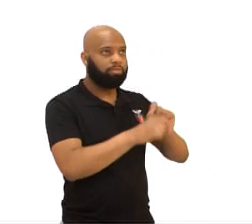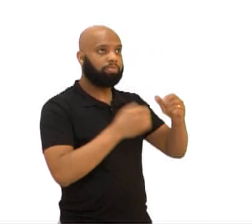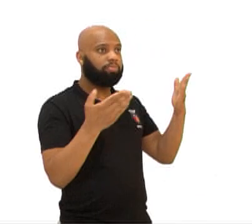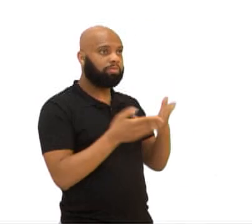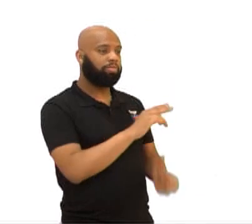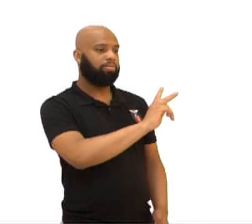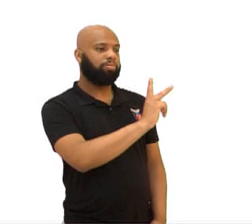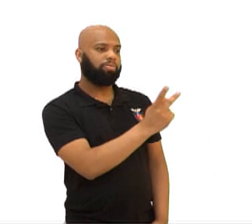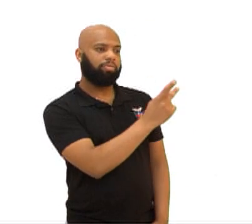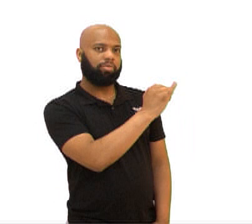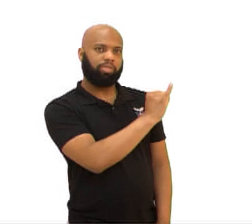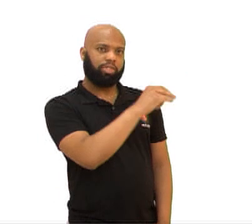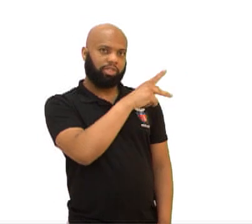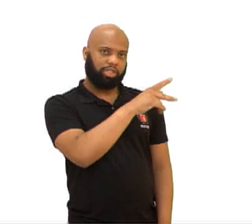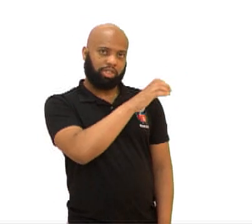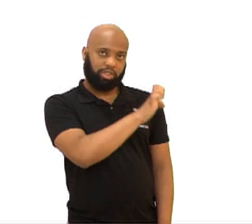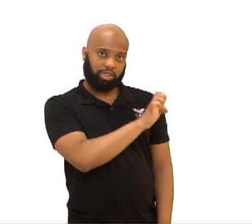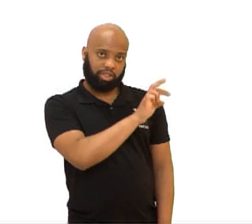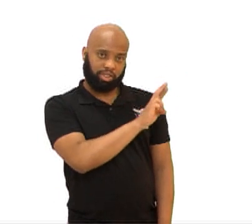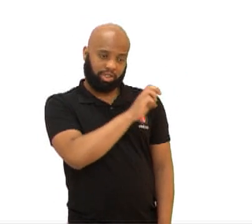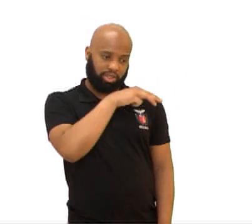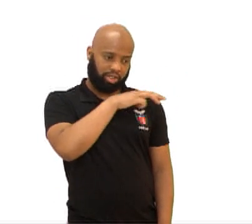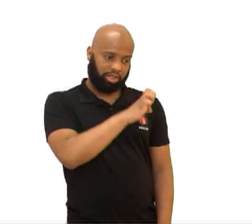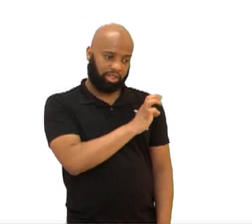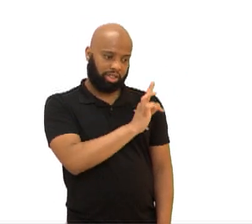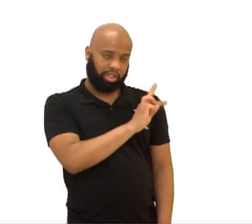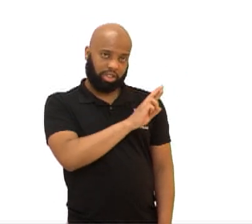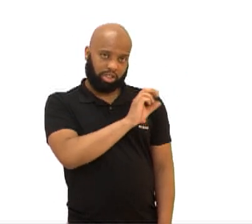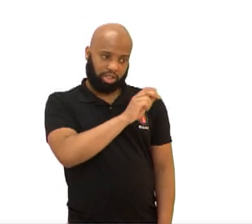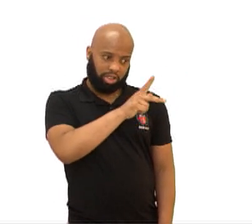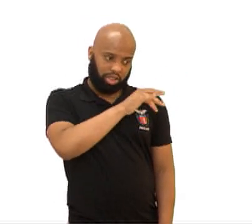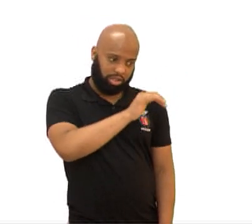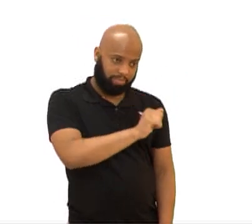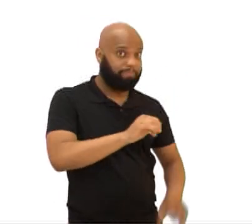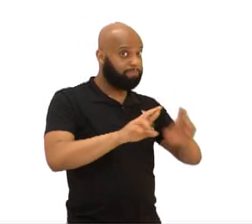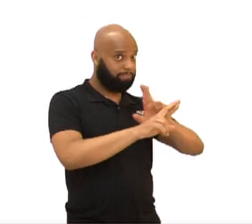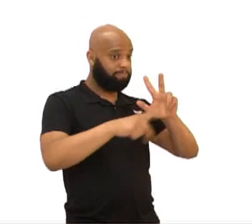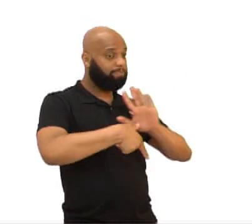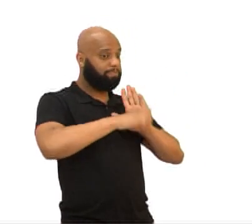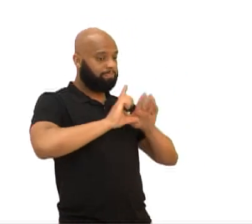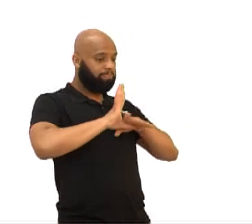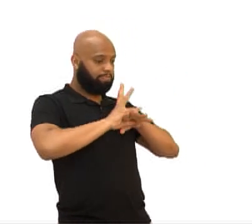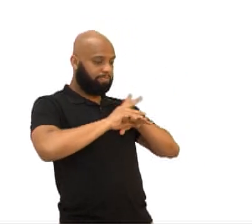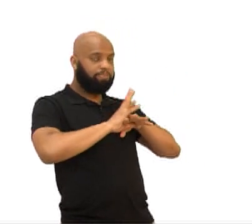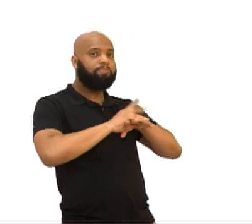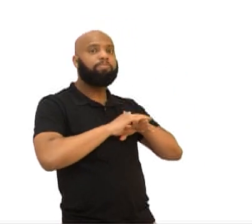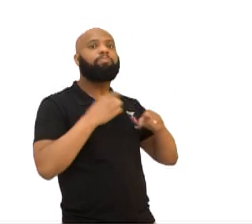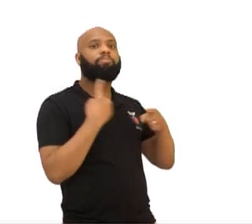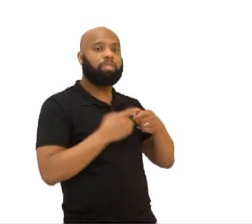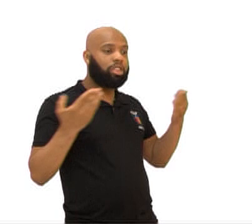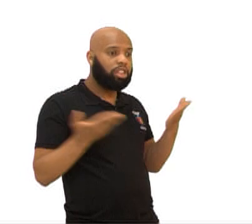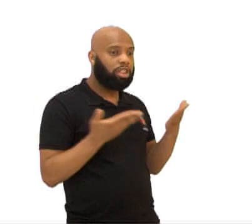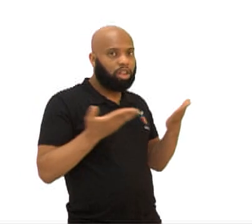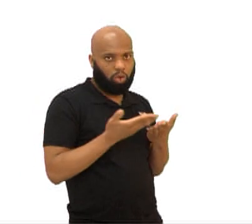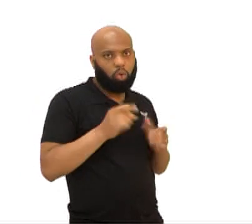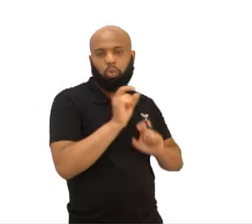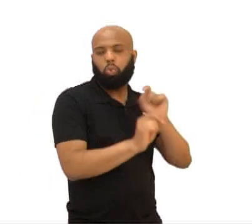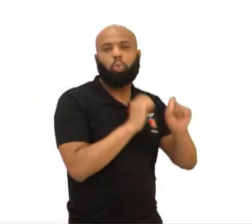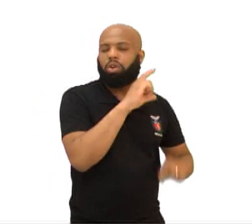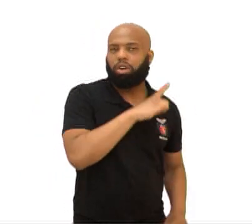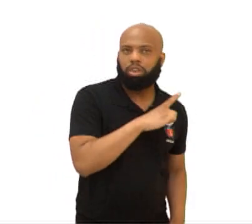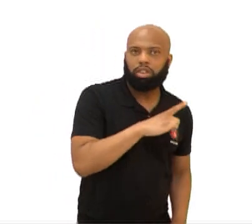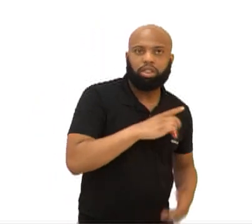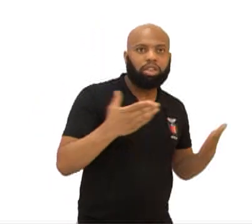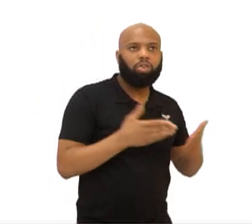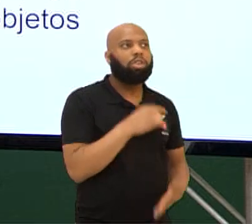da hipermetropia. Na hipermetropia, pessoal, diferente da miopia, que é a dificuldade de você estar vendo a longa distância, na hipermetropia é